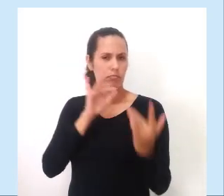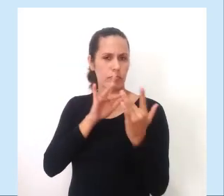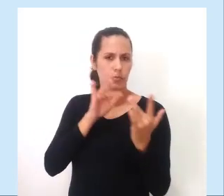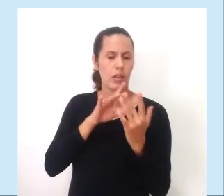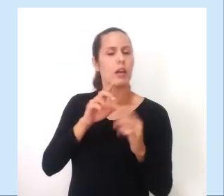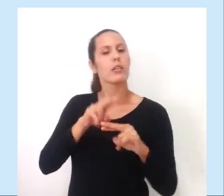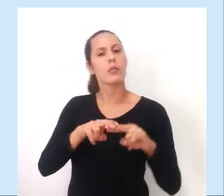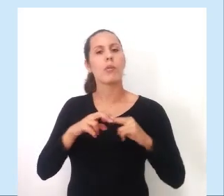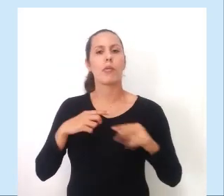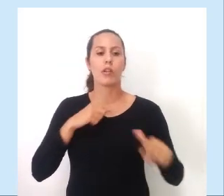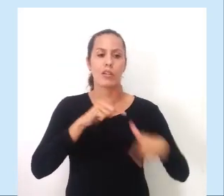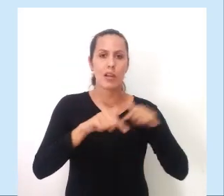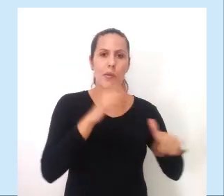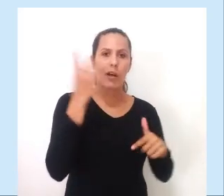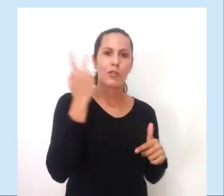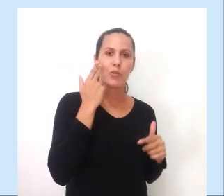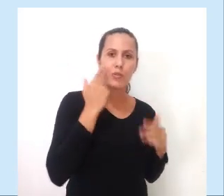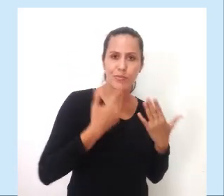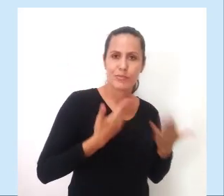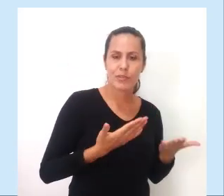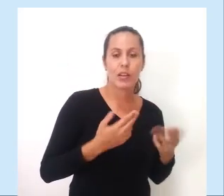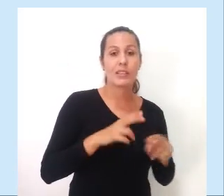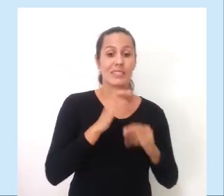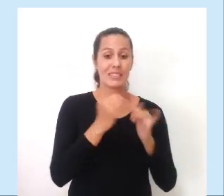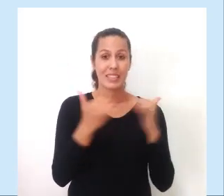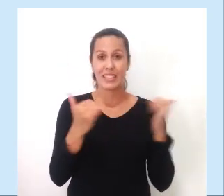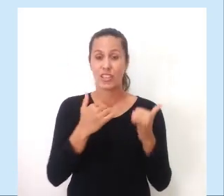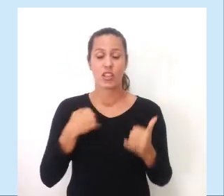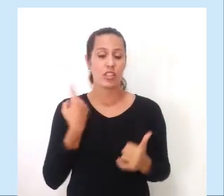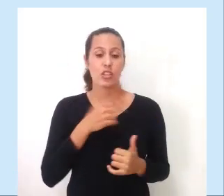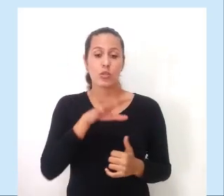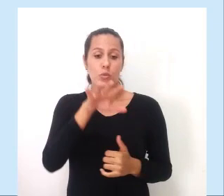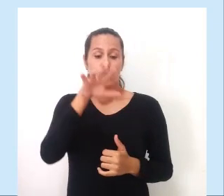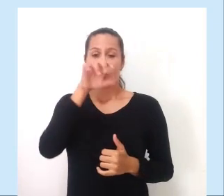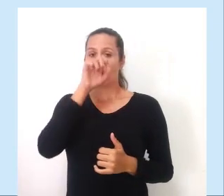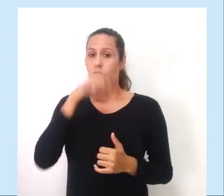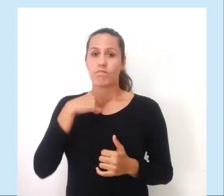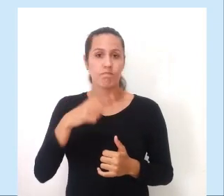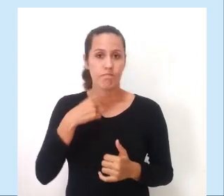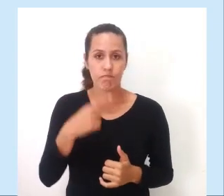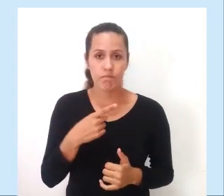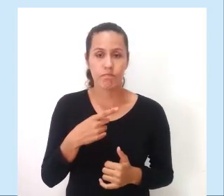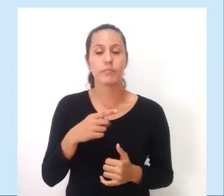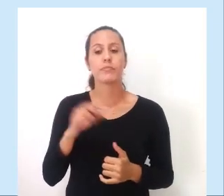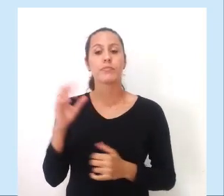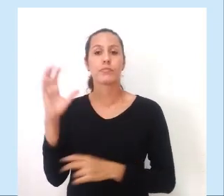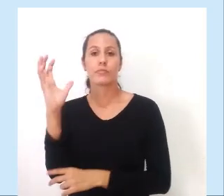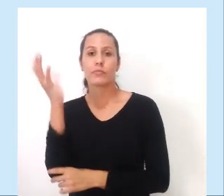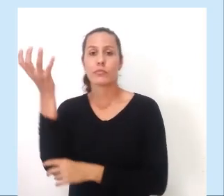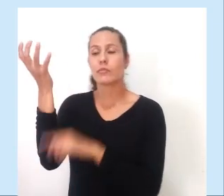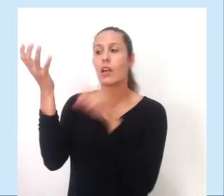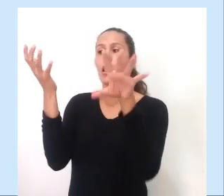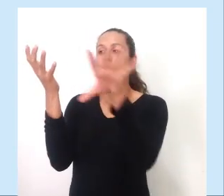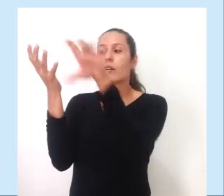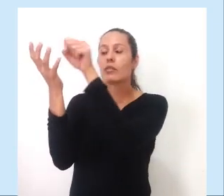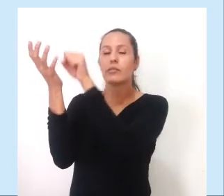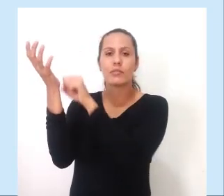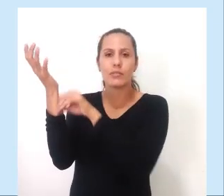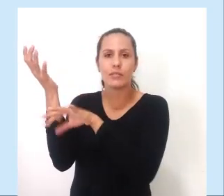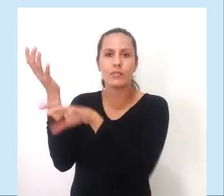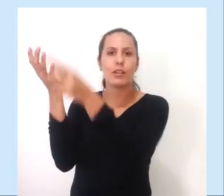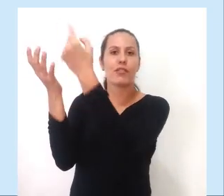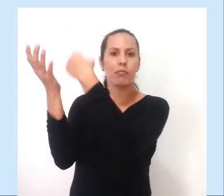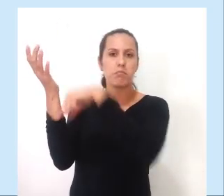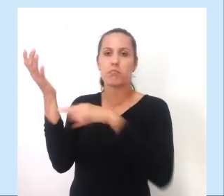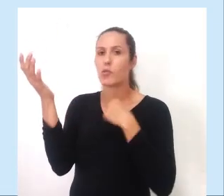dia. Além das atividades essenciais, sem energia a gente não respira, sem energia a plantinha